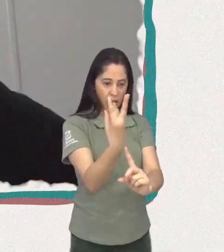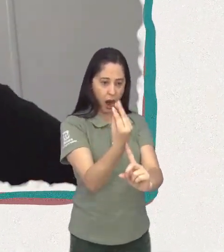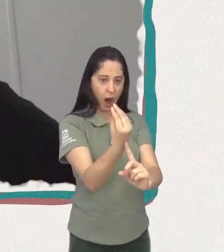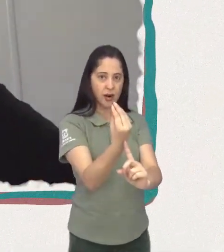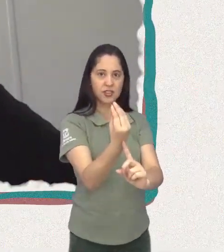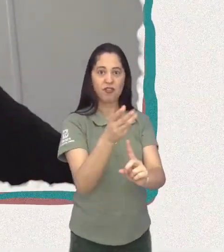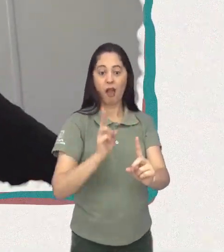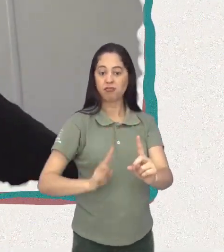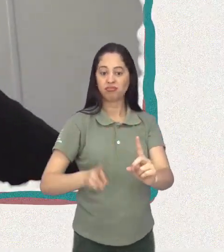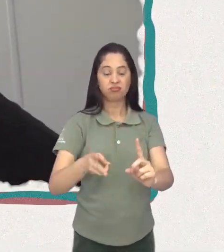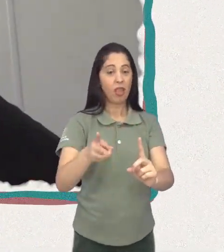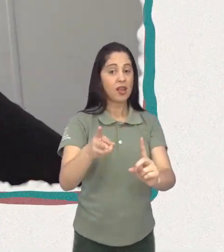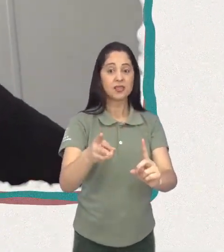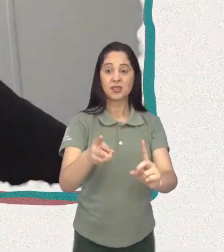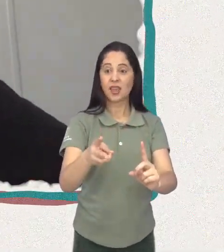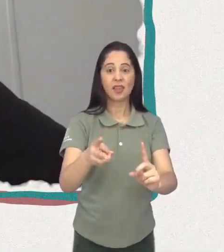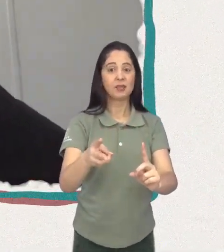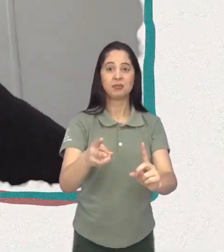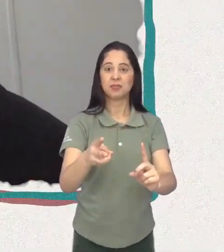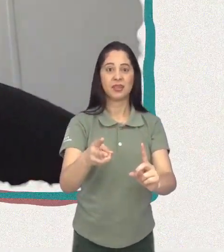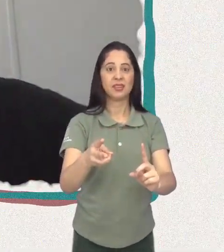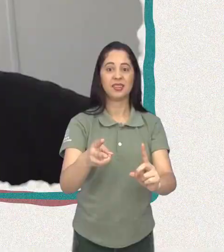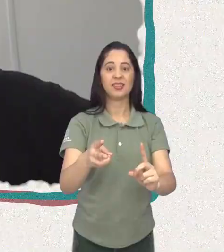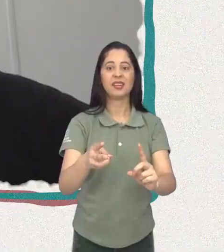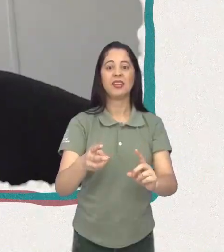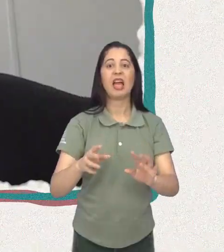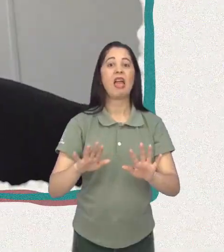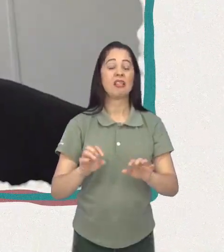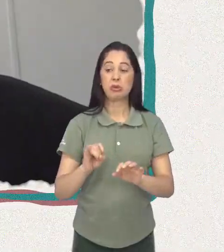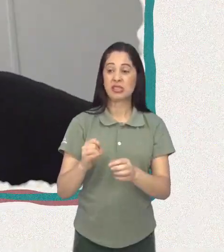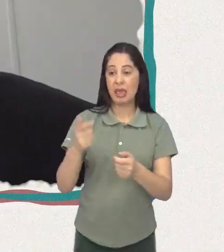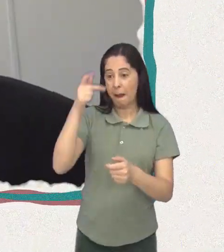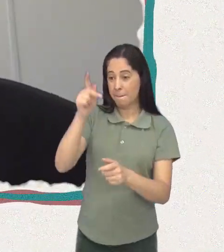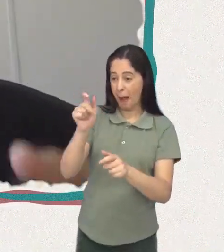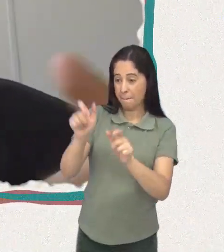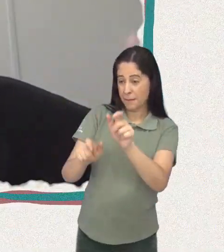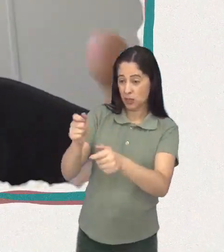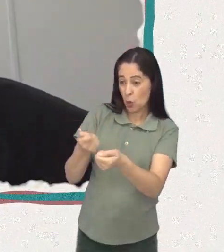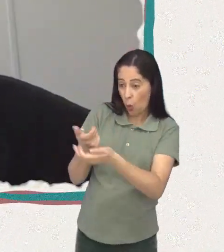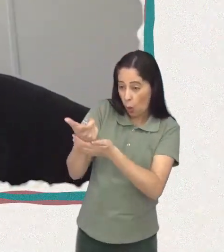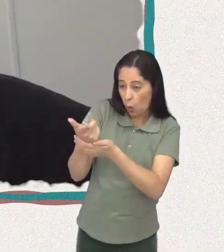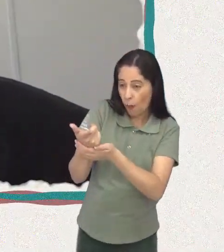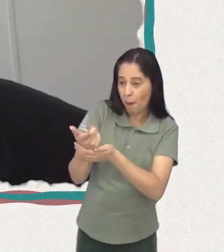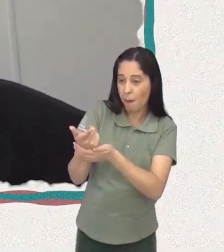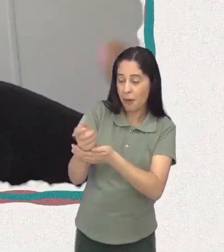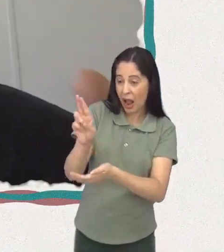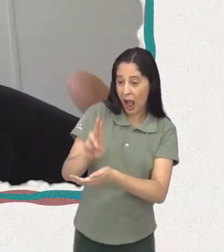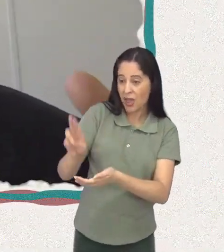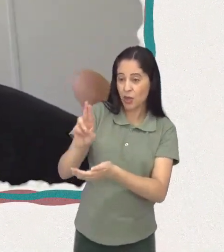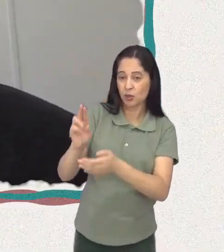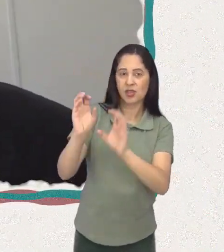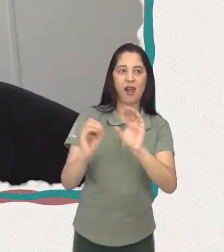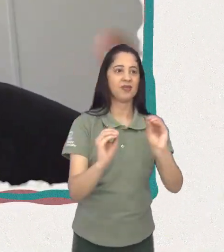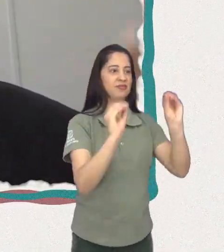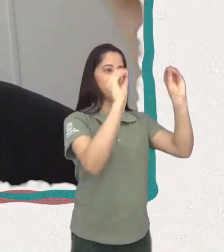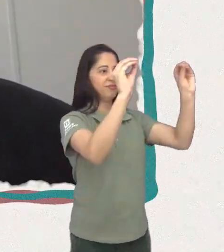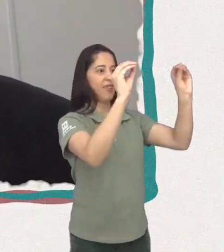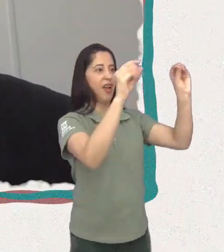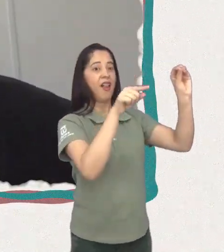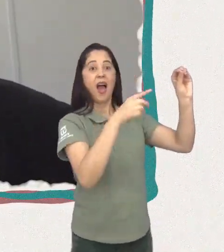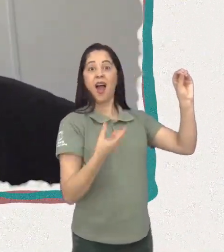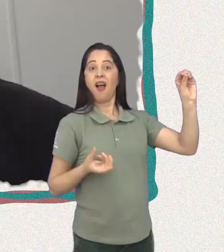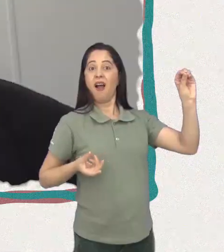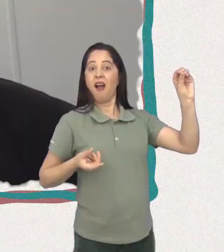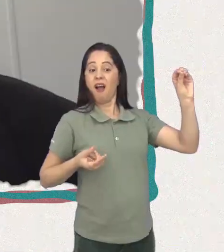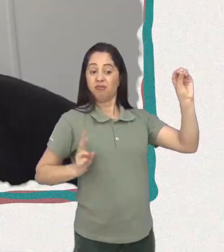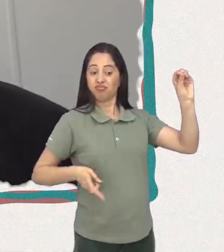né? Na prateleira, ou na casa de quem comprar, ou acabar consumindo esse material, levar para casa, aquele